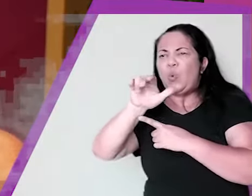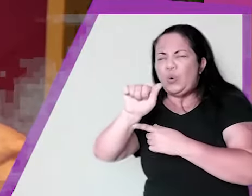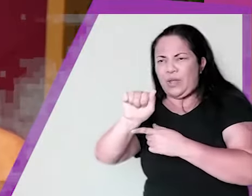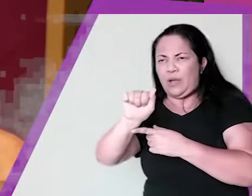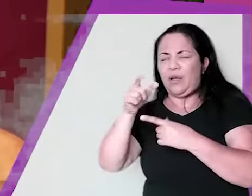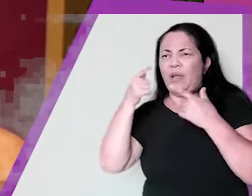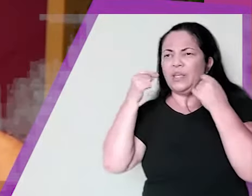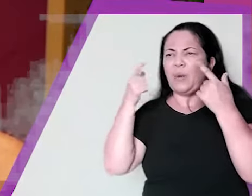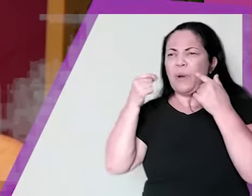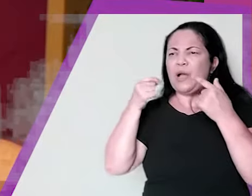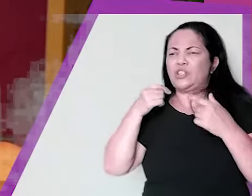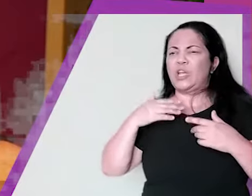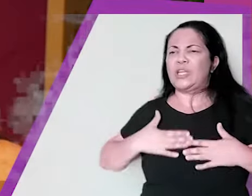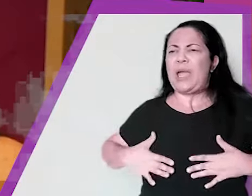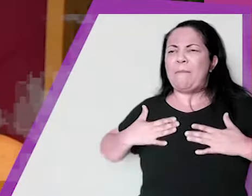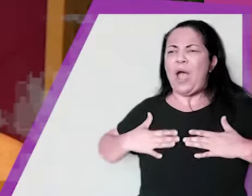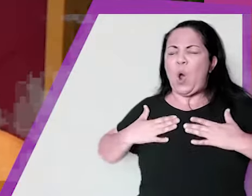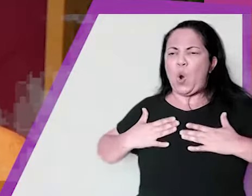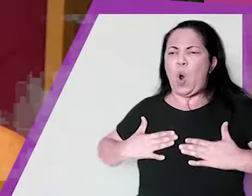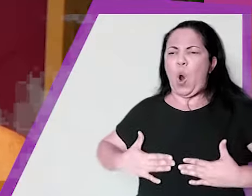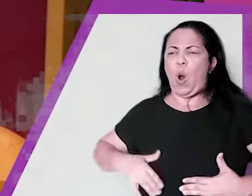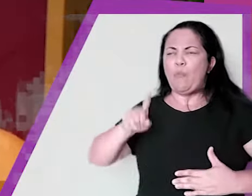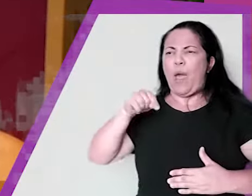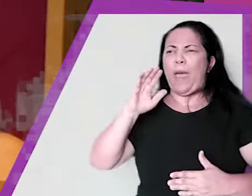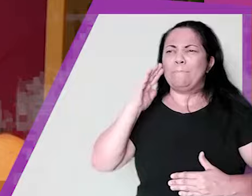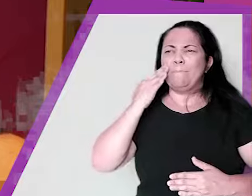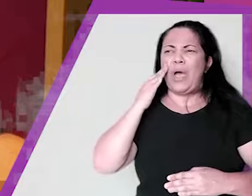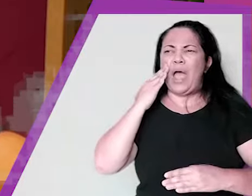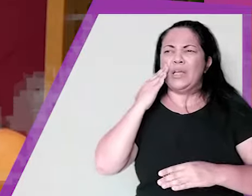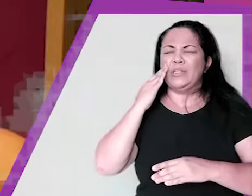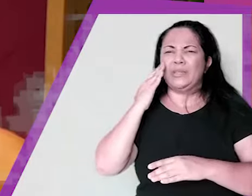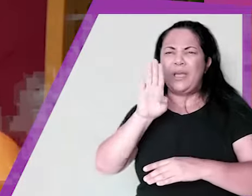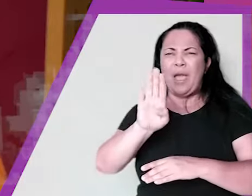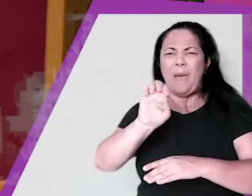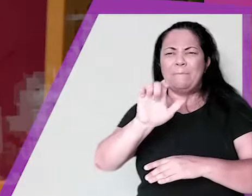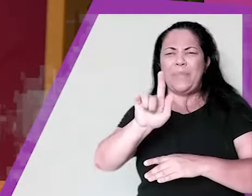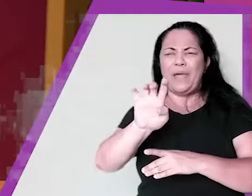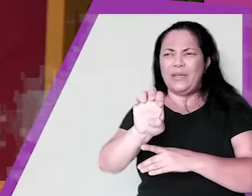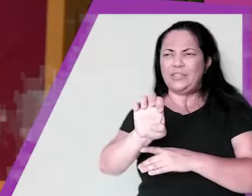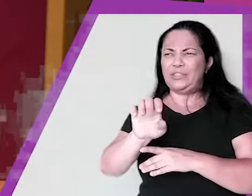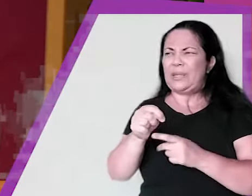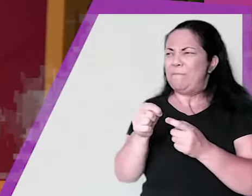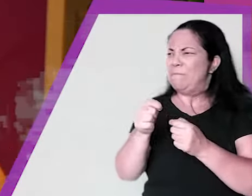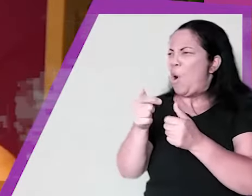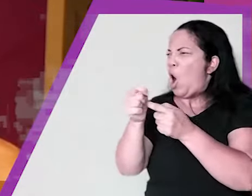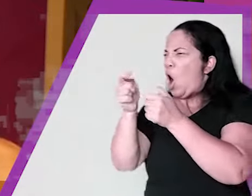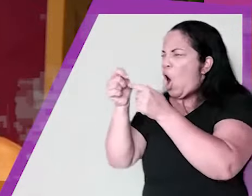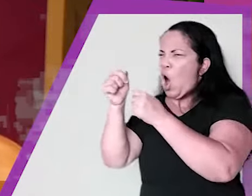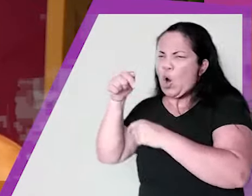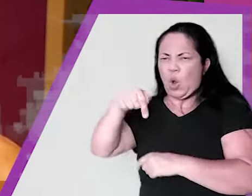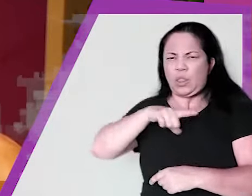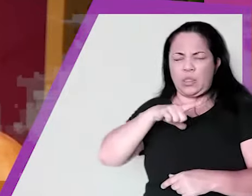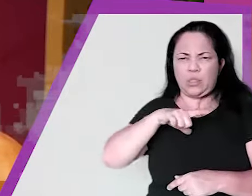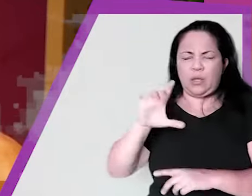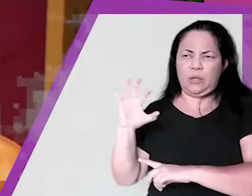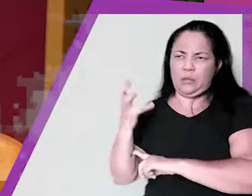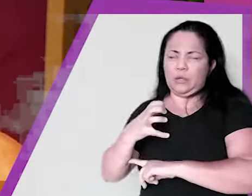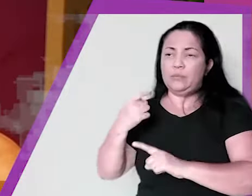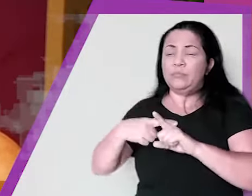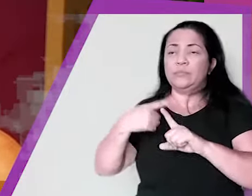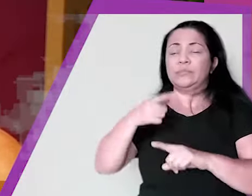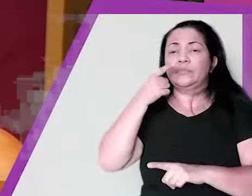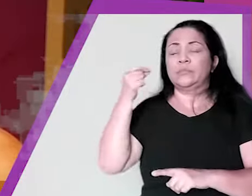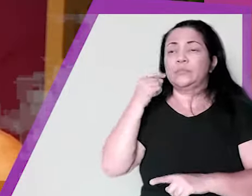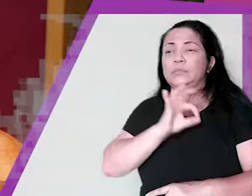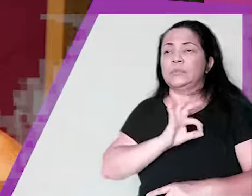Que o pessoal chama de sussuaruna, que é uma onça que tem uma pele bege, vamos dizer assim, né? A gente